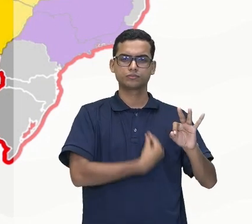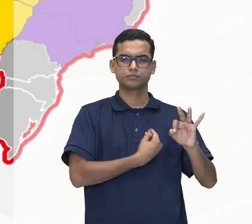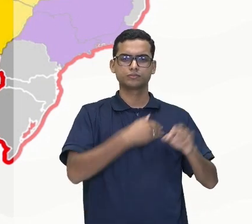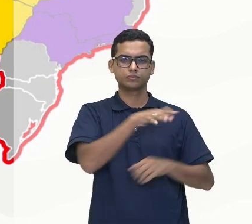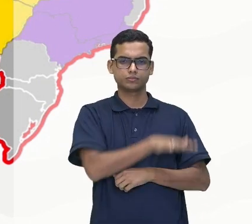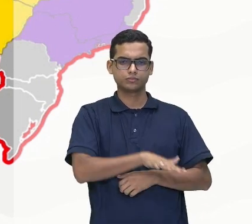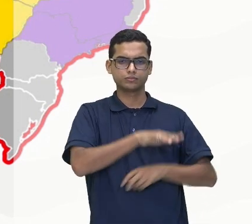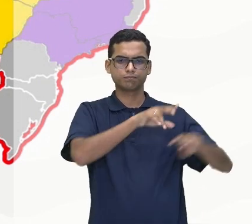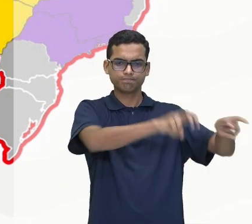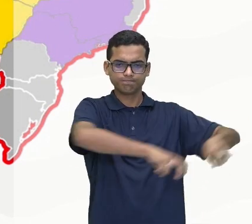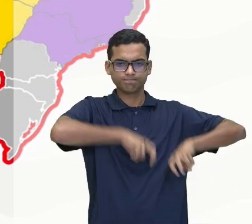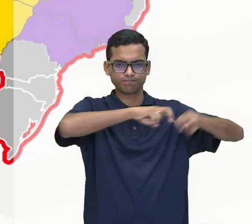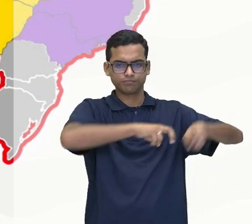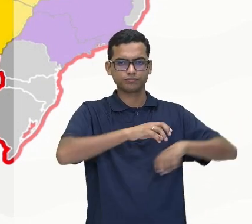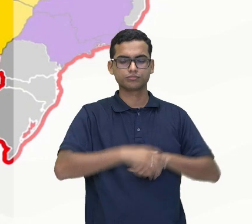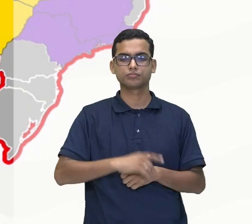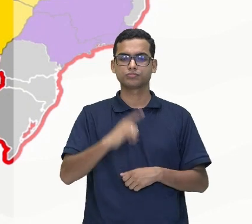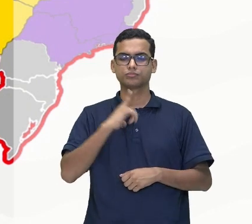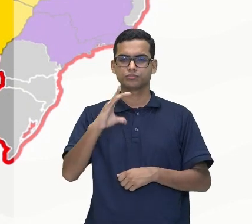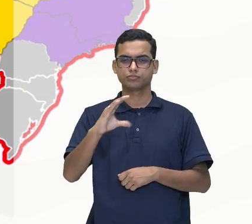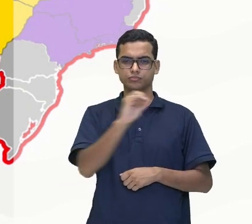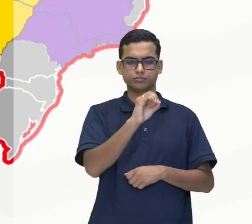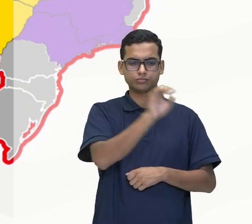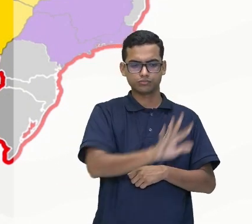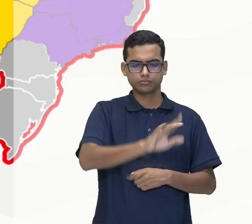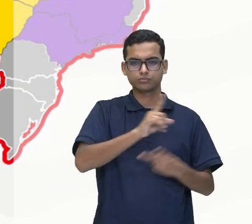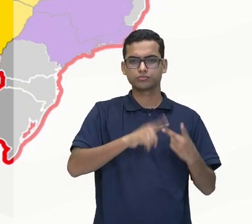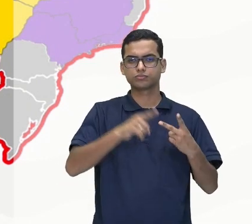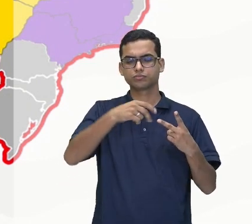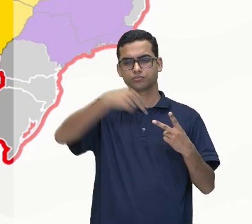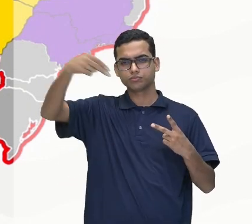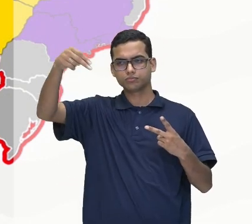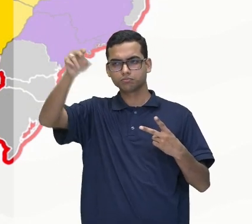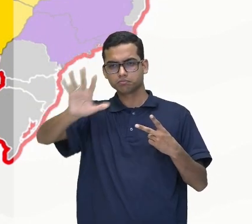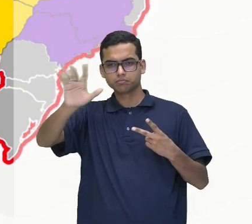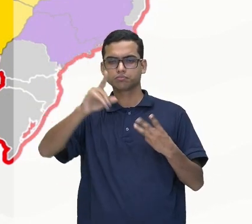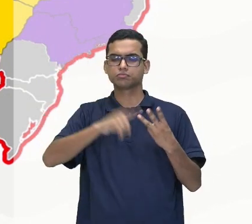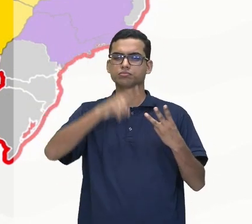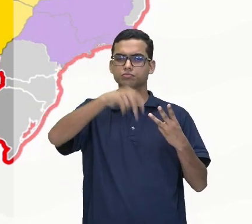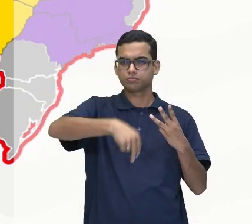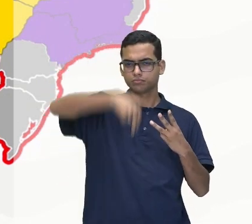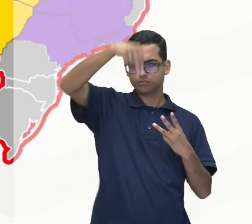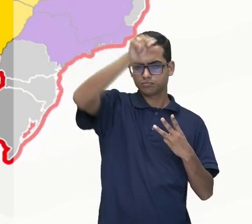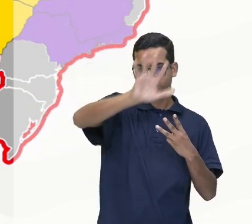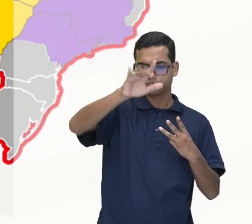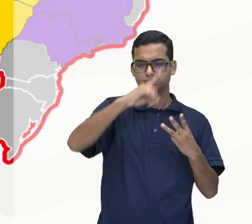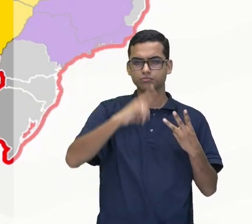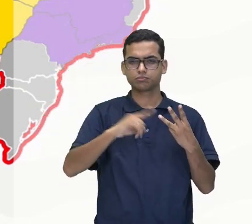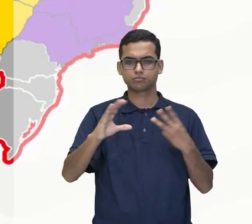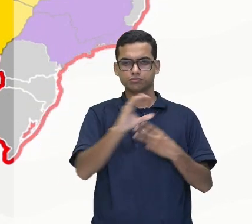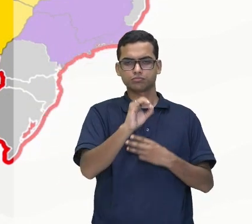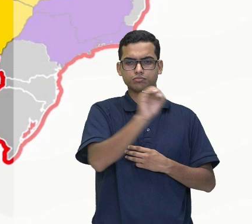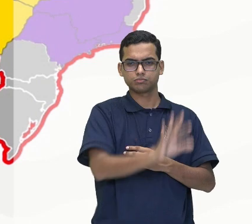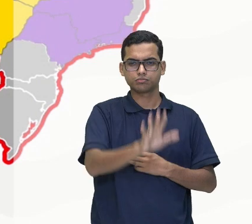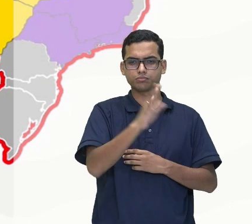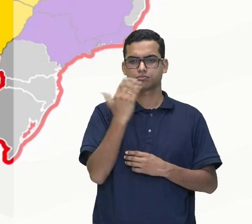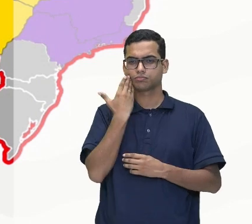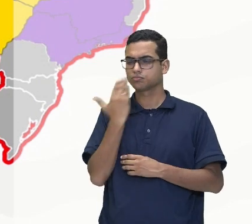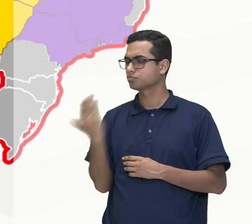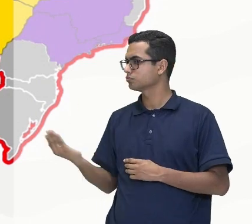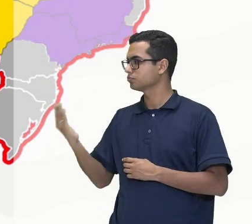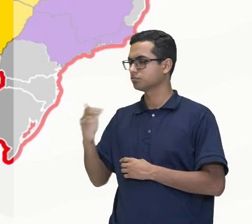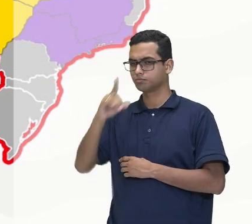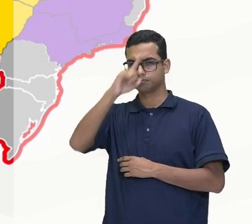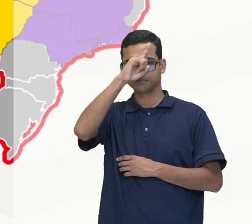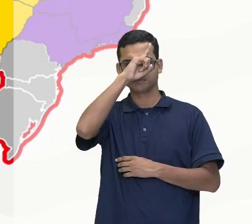regiões Centro-Oeste, Sul, Norte e Nordeste, tá bom? Em amarelo, indicando para vocês aí no mapinha, né? Nós trouxemos